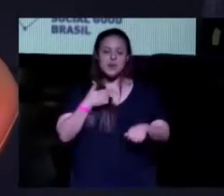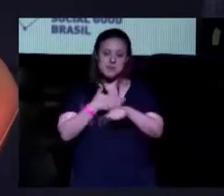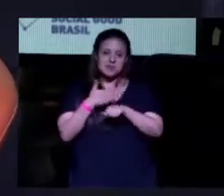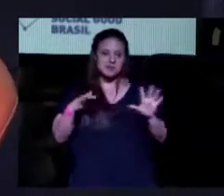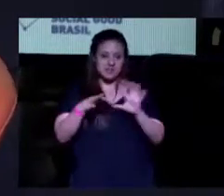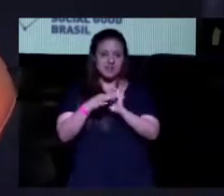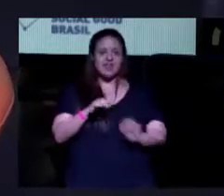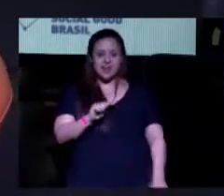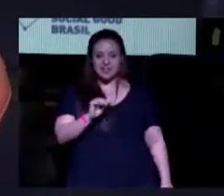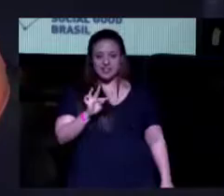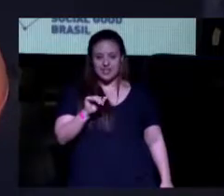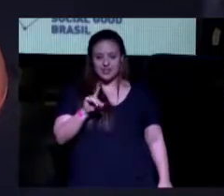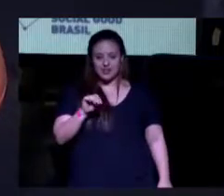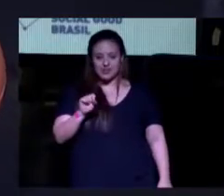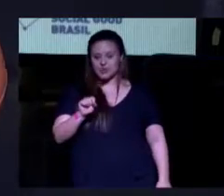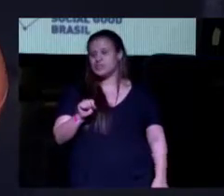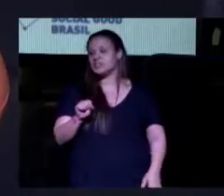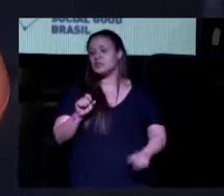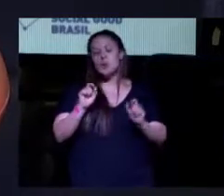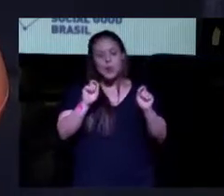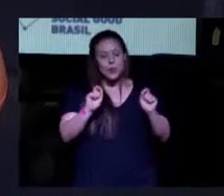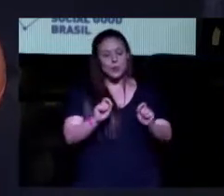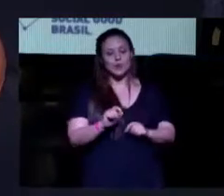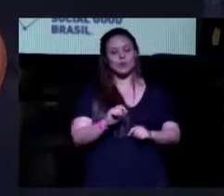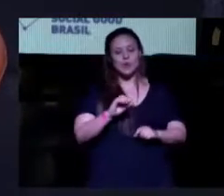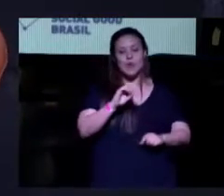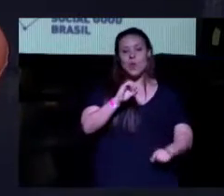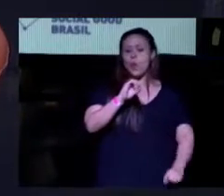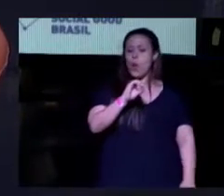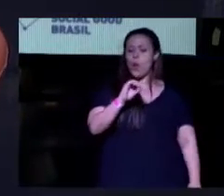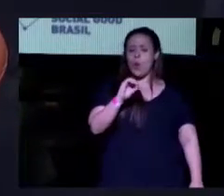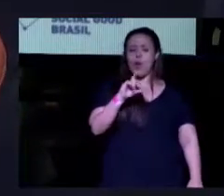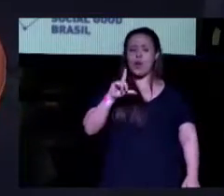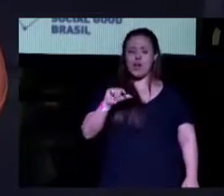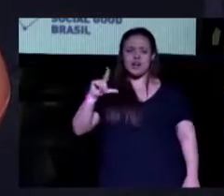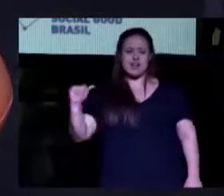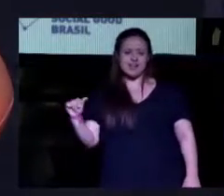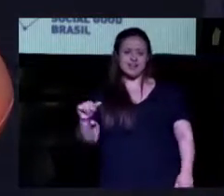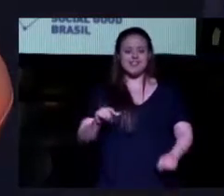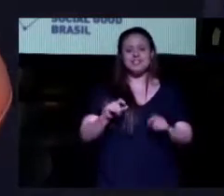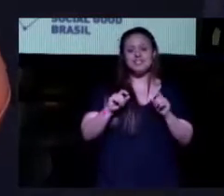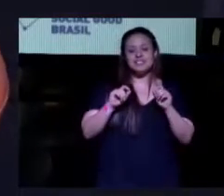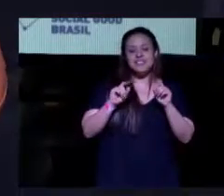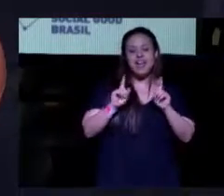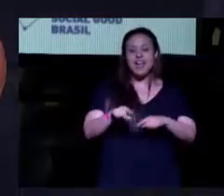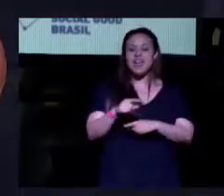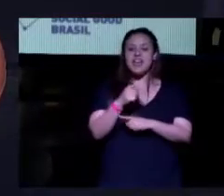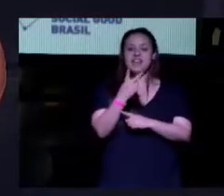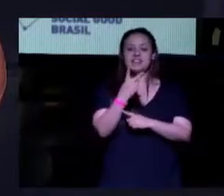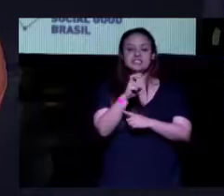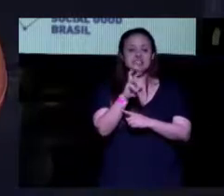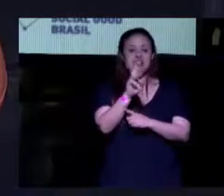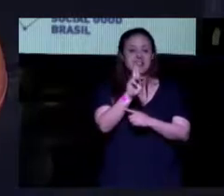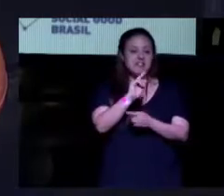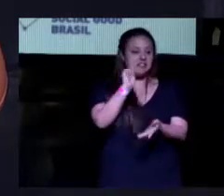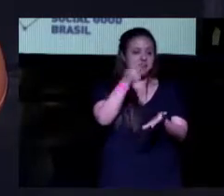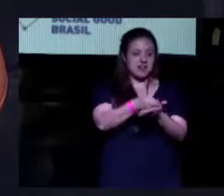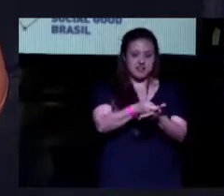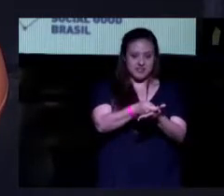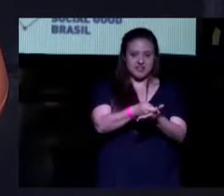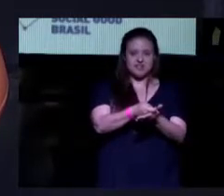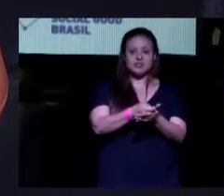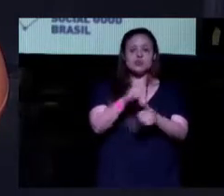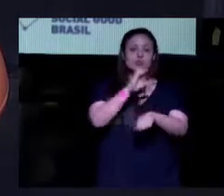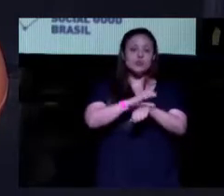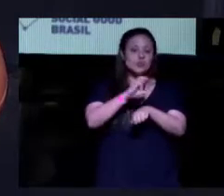são cursos em que as pessoas pagam R$100 para ter acesso a 24 cursos presenciais de forma aberta. E aí, essa semana, eu fiz um